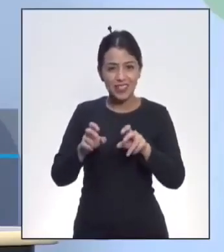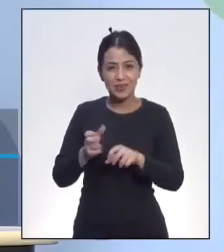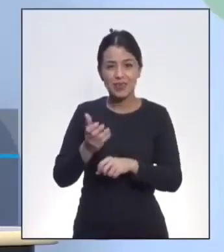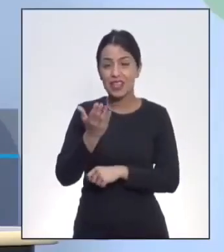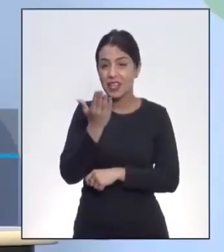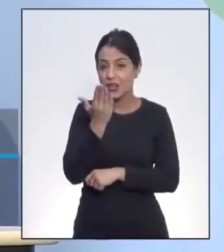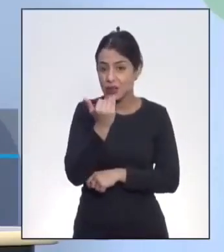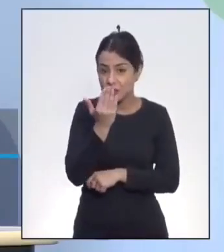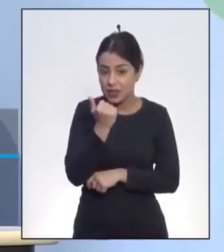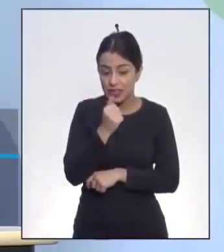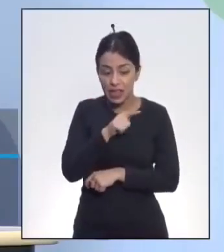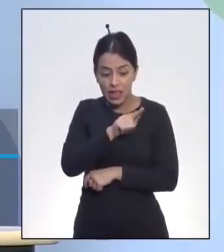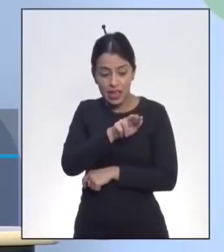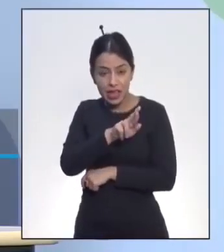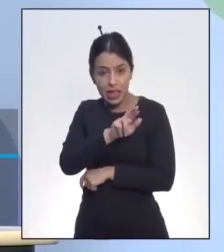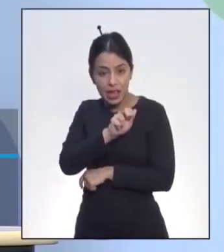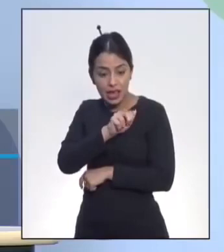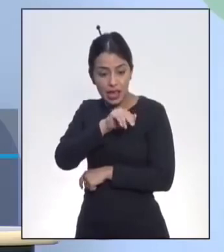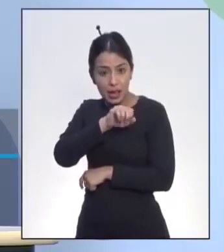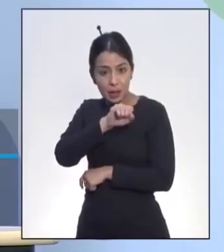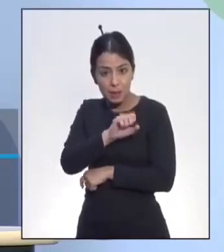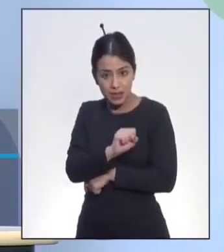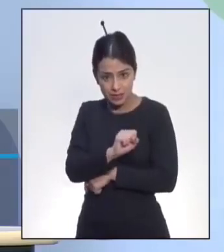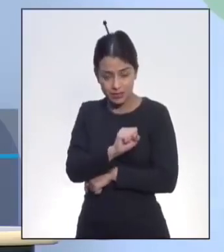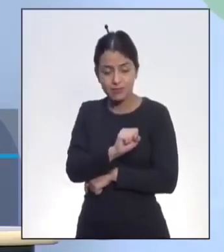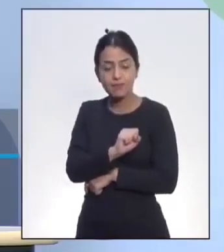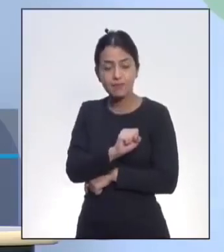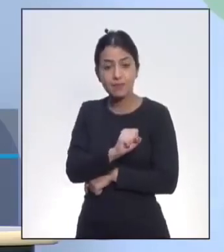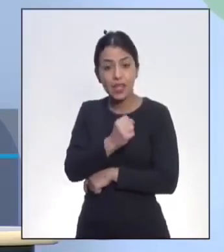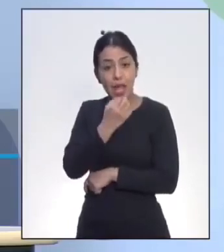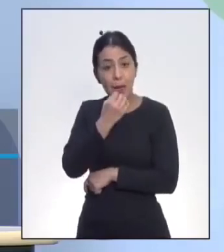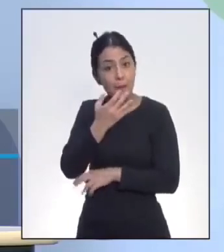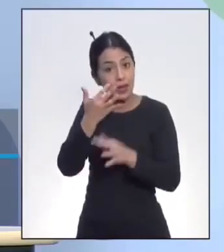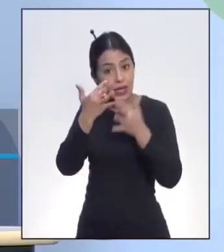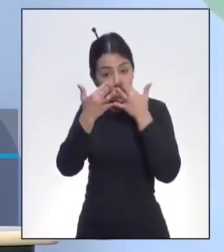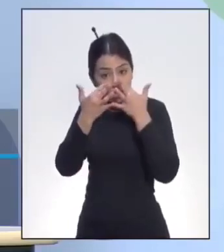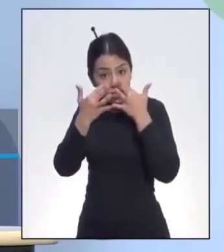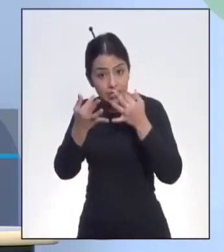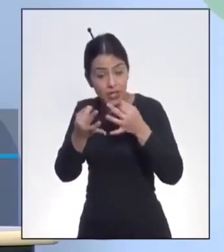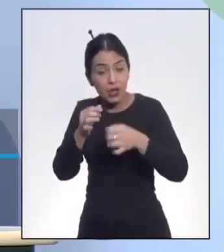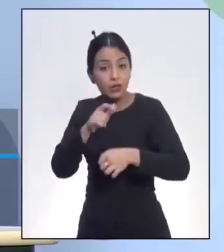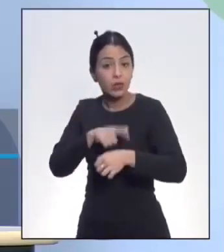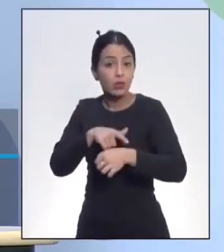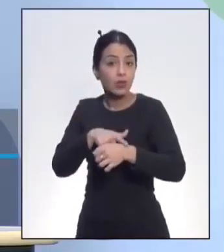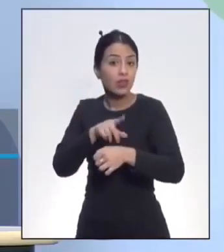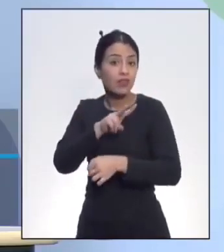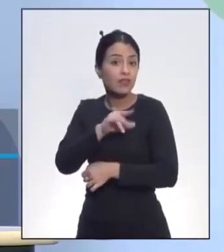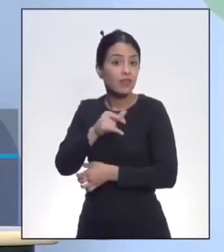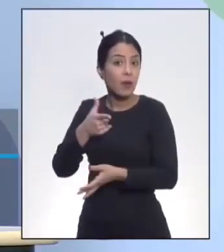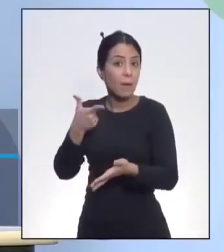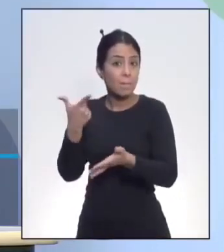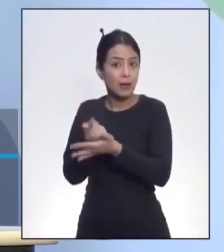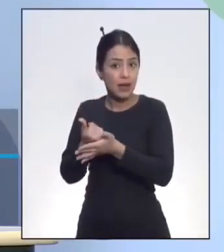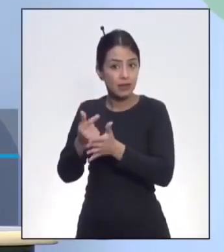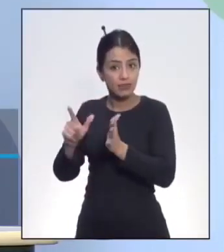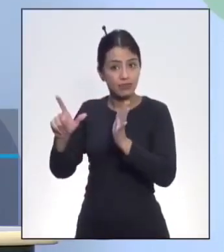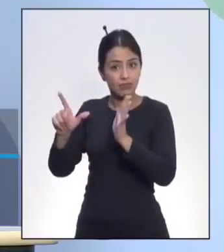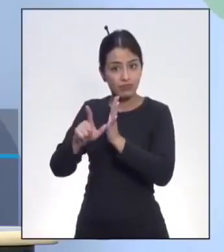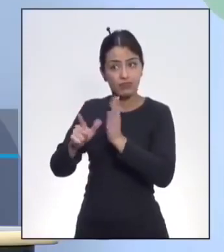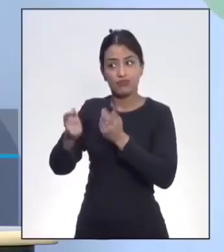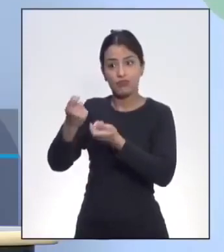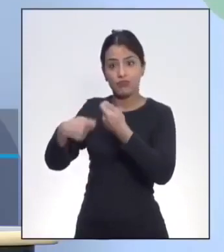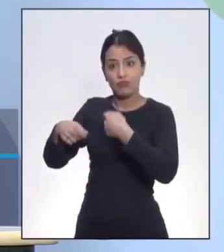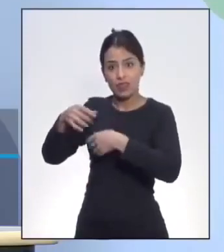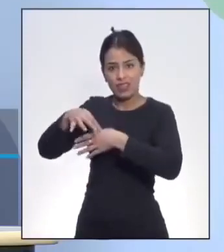gramas, vale até chamar a atenção quando a gente vai fazer a compra no açougue, por exemplo. É uma mania